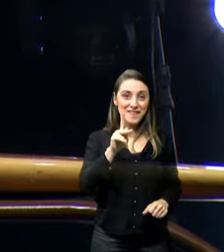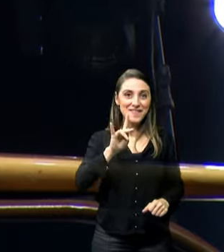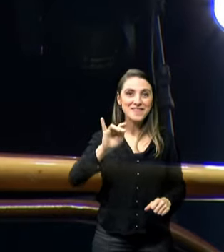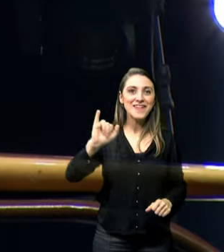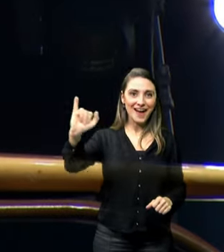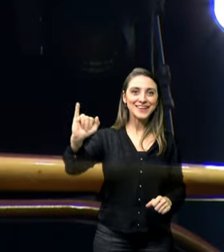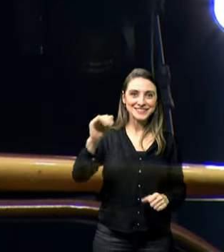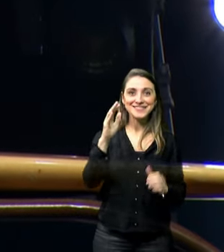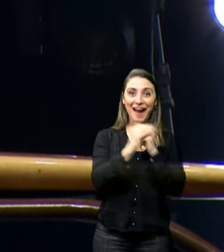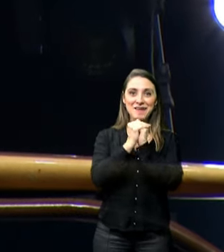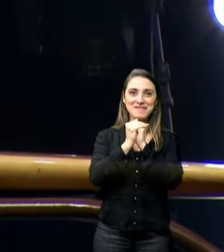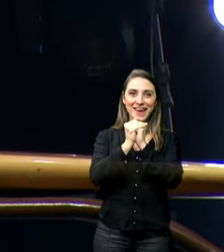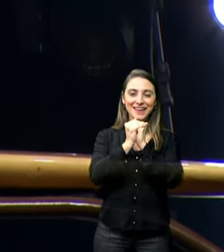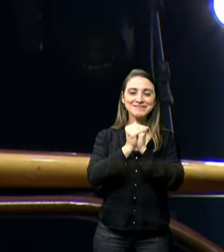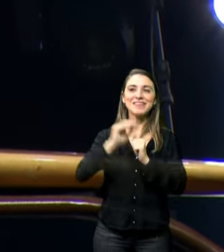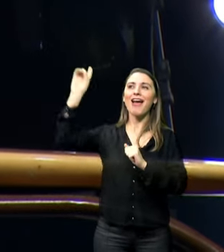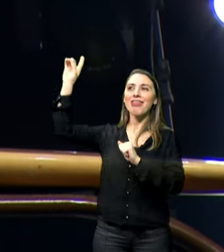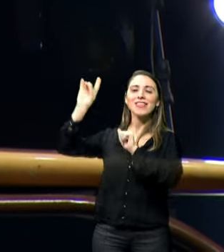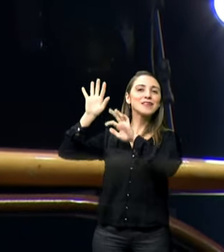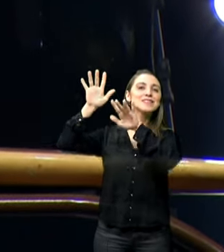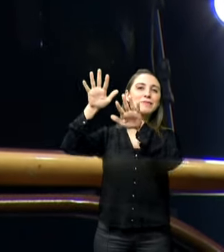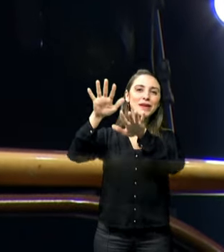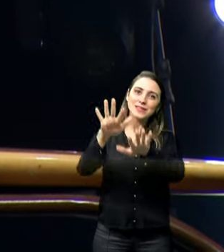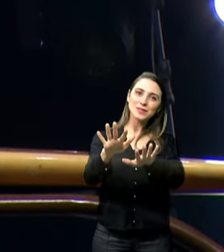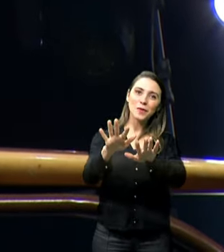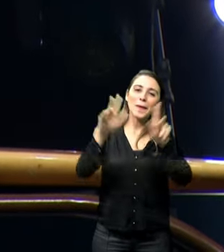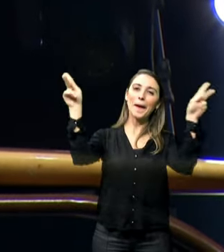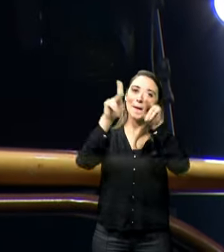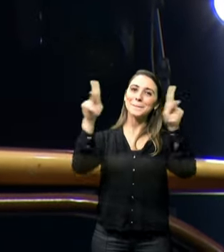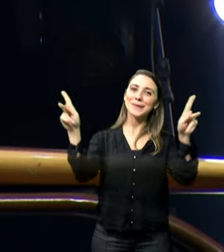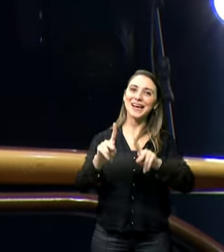Amém. Vai debaixo dessa graça, dessa paz,